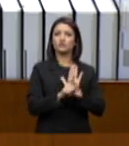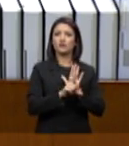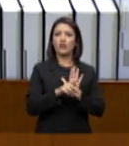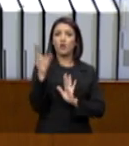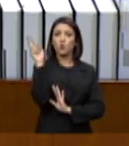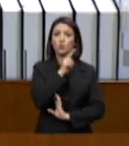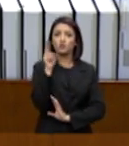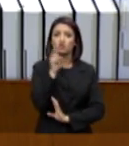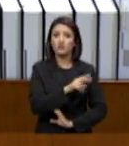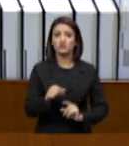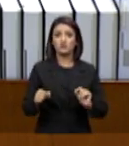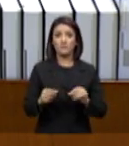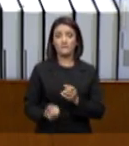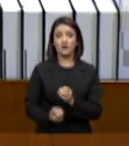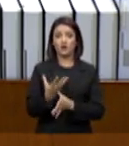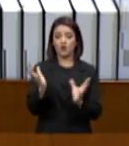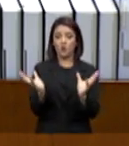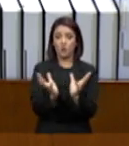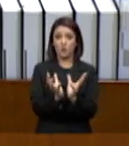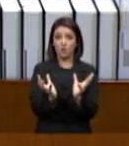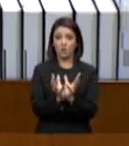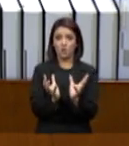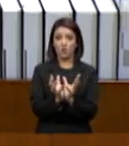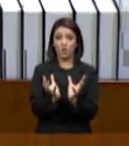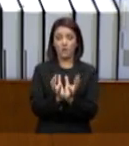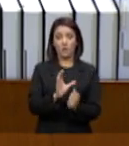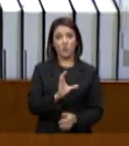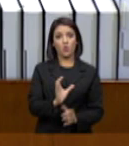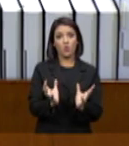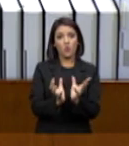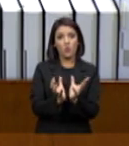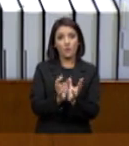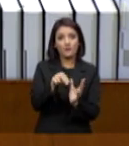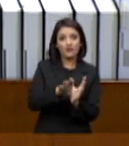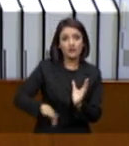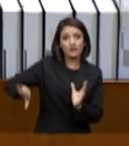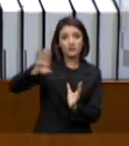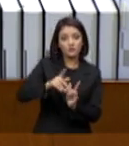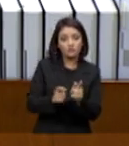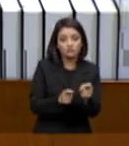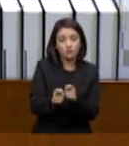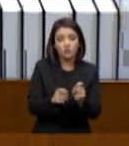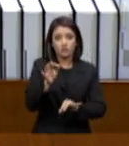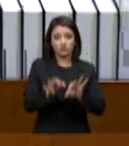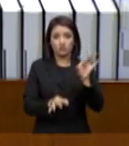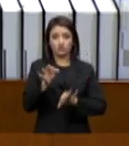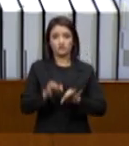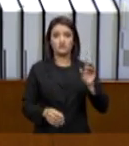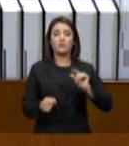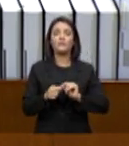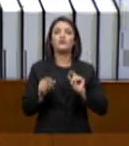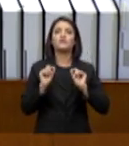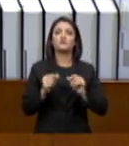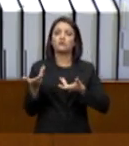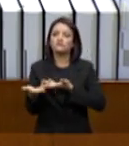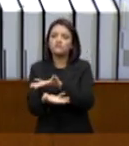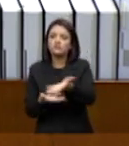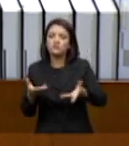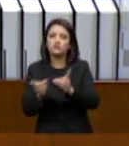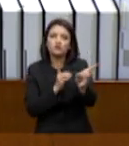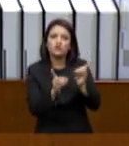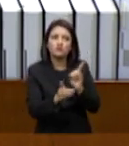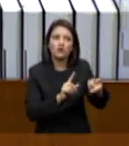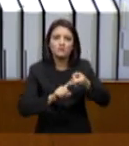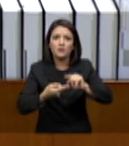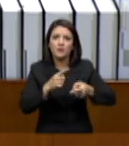dispor sobre a criação de um comitê nacional dos órgãos de justiça e de controle com o objetivo de promover a interrupção institucional no